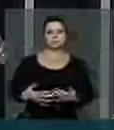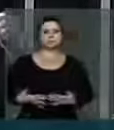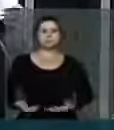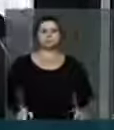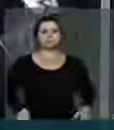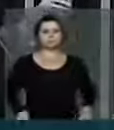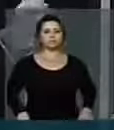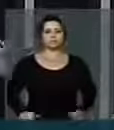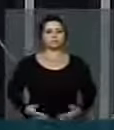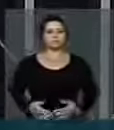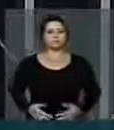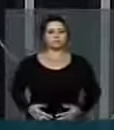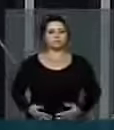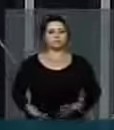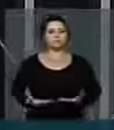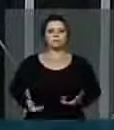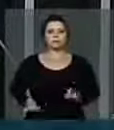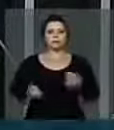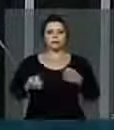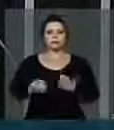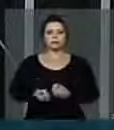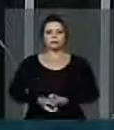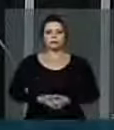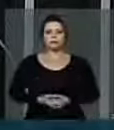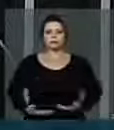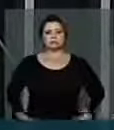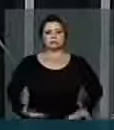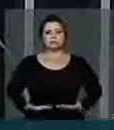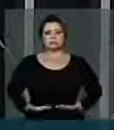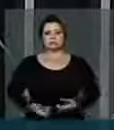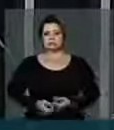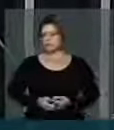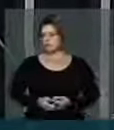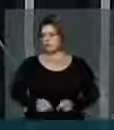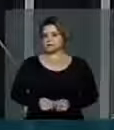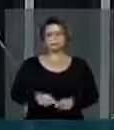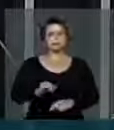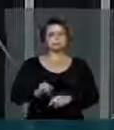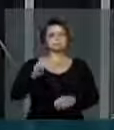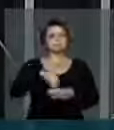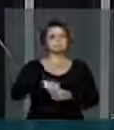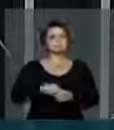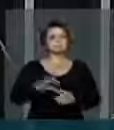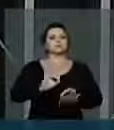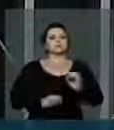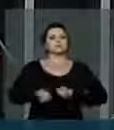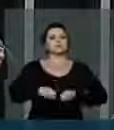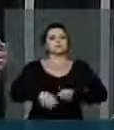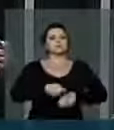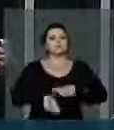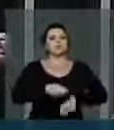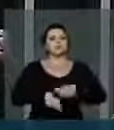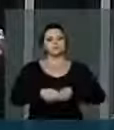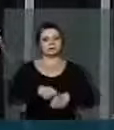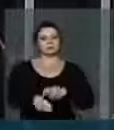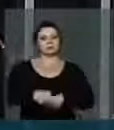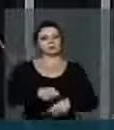na estrutura político-administrativa do país, estão a implantação de um orçamento